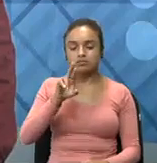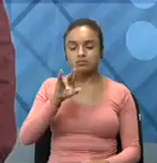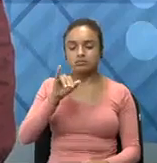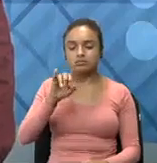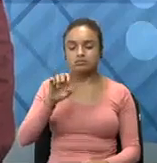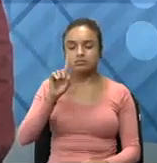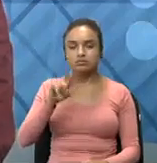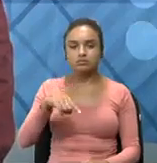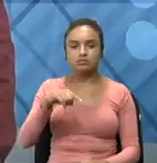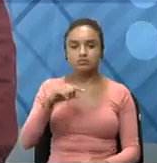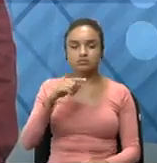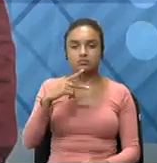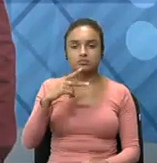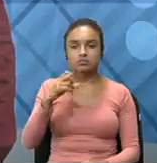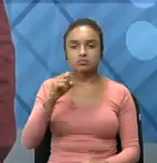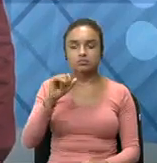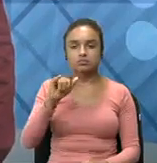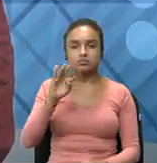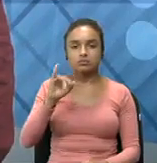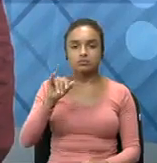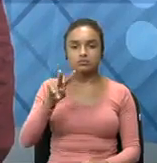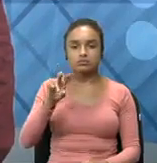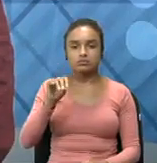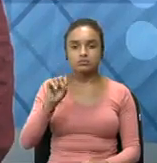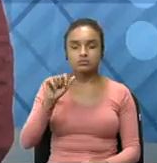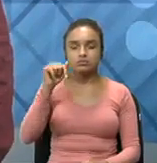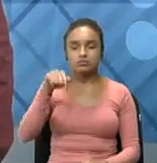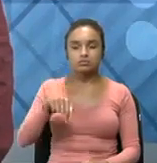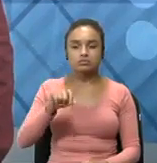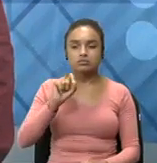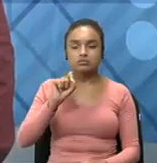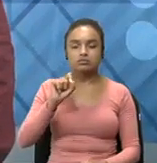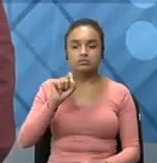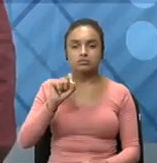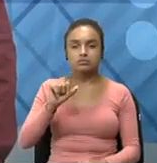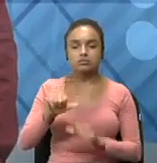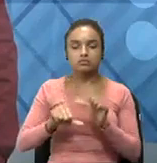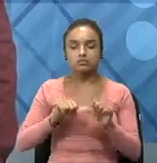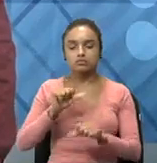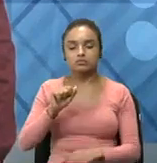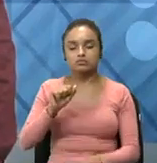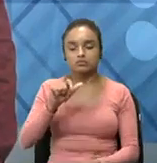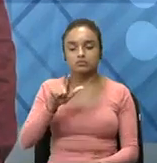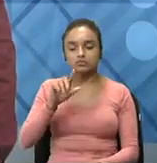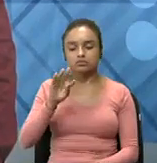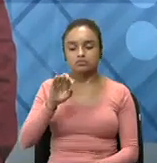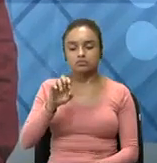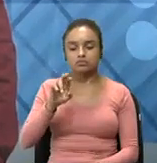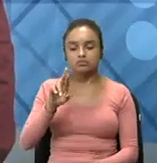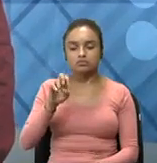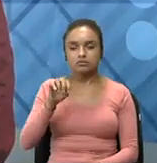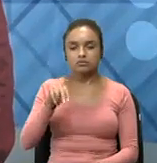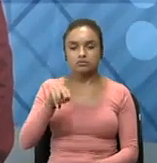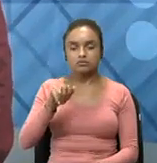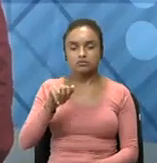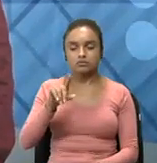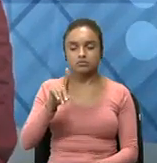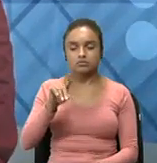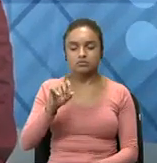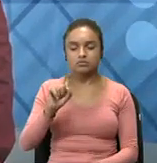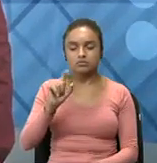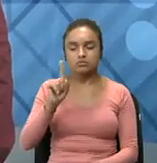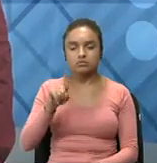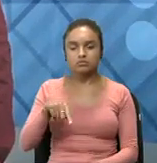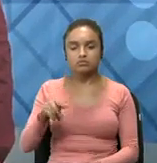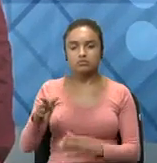termos positivos. E agora, para a série que tem esses termos alternados? Nós vamos ter que pensar, então, agora no teste